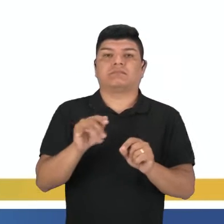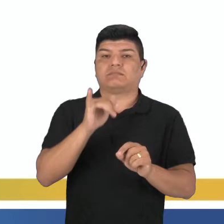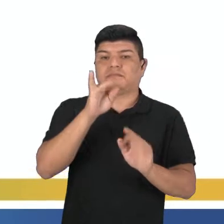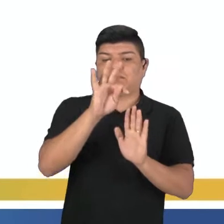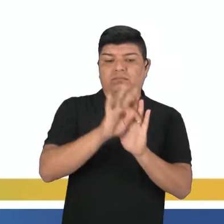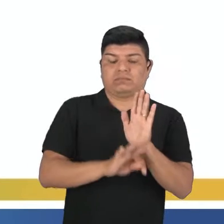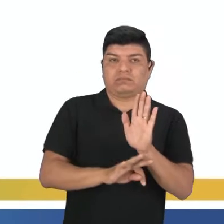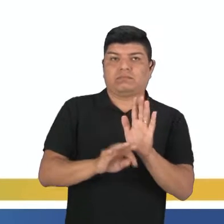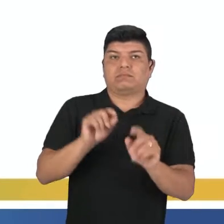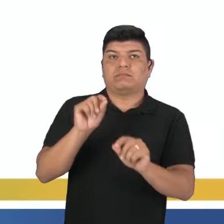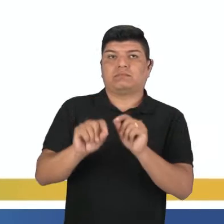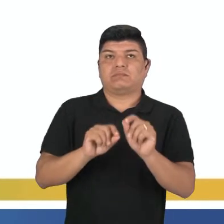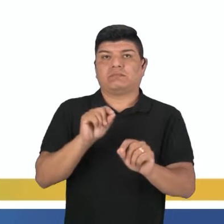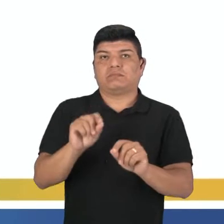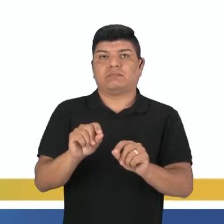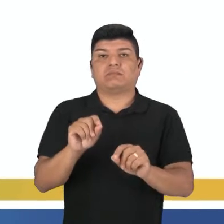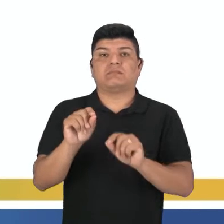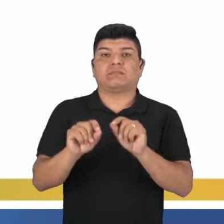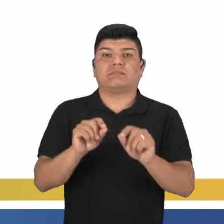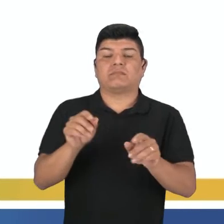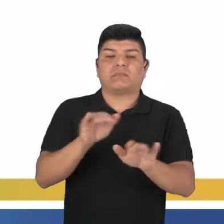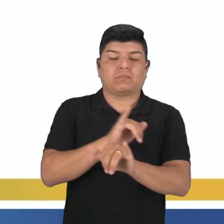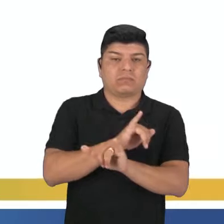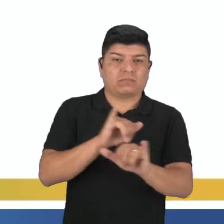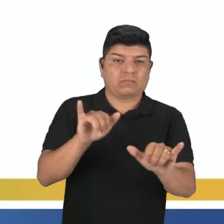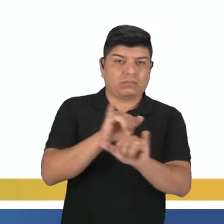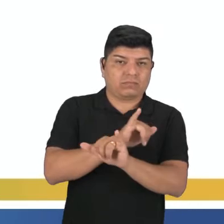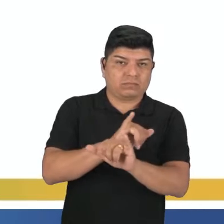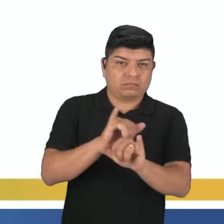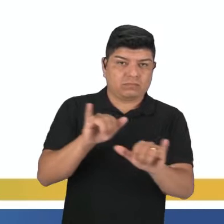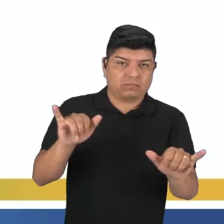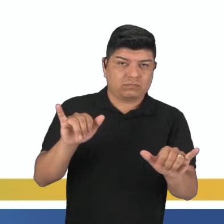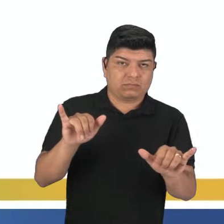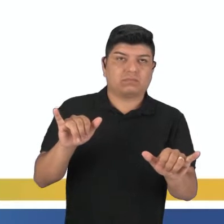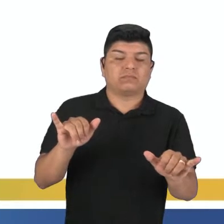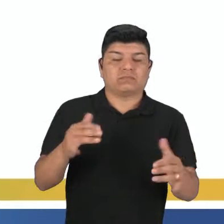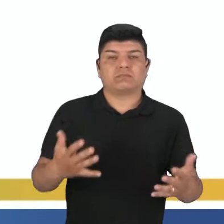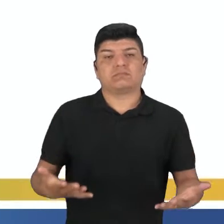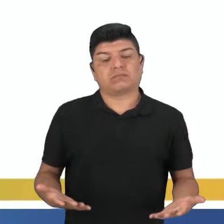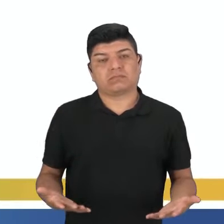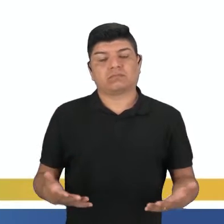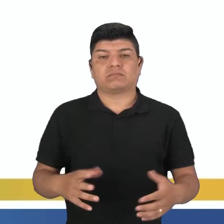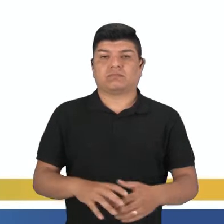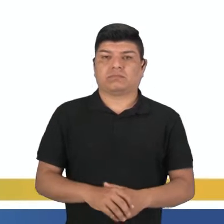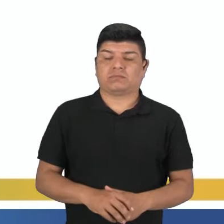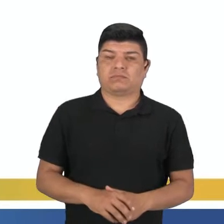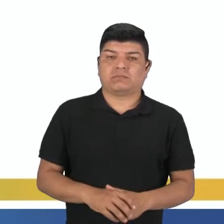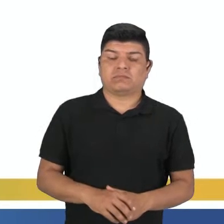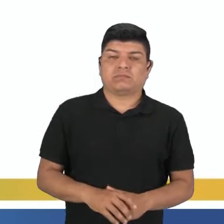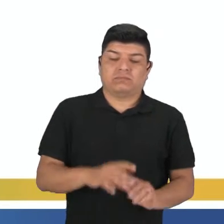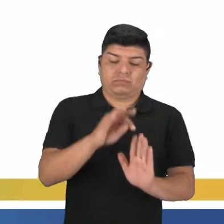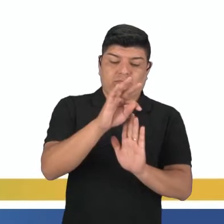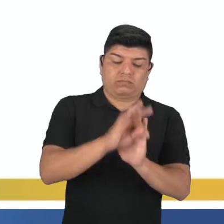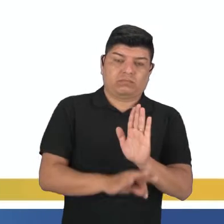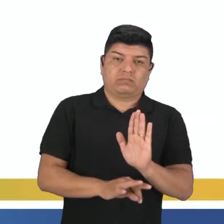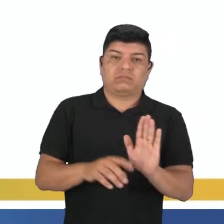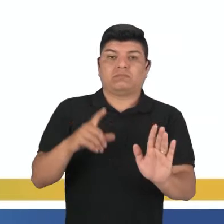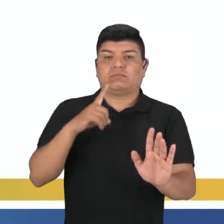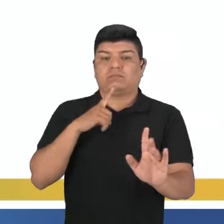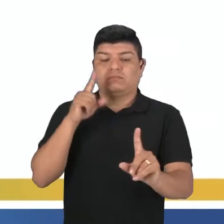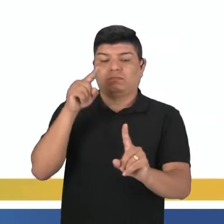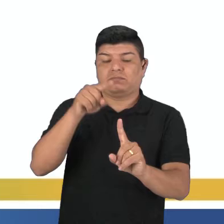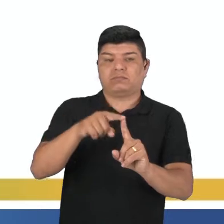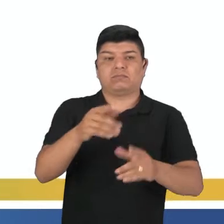texto pretende ser objeto dado que se intenciona em informar, né? Ou seja, galerinha, o texto informativo ele tem por